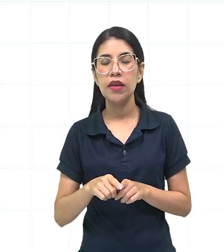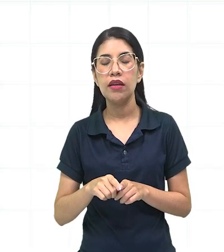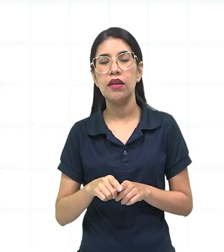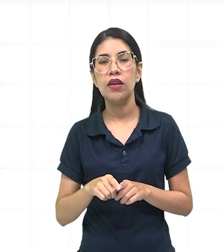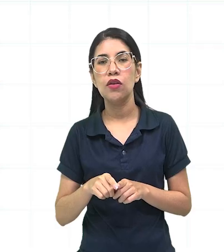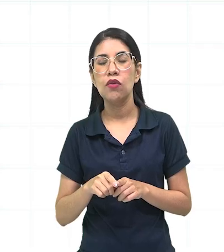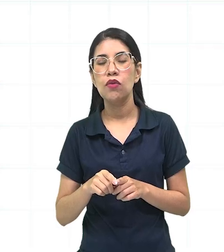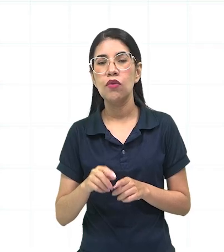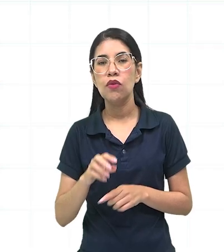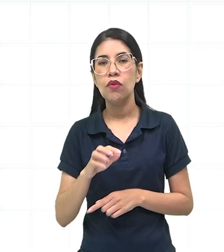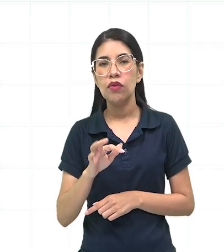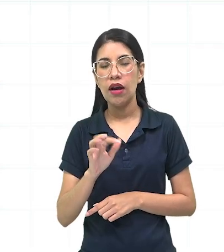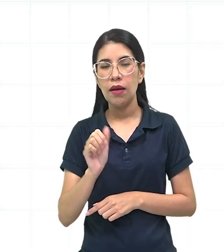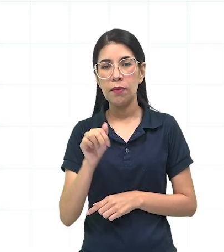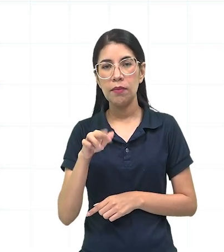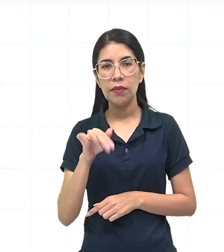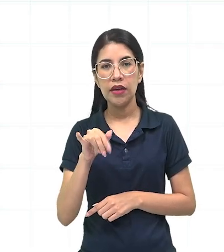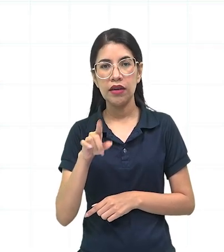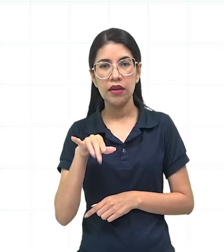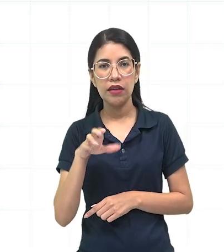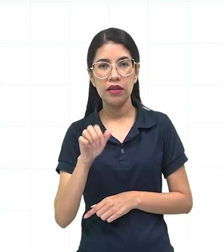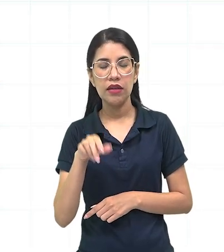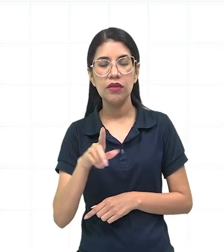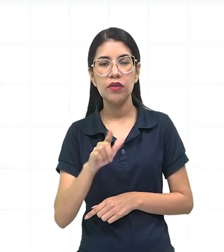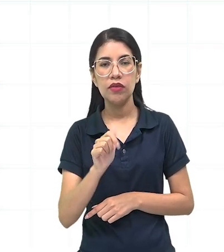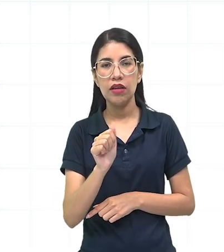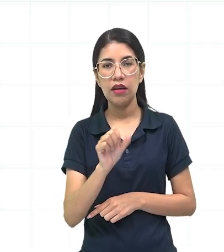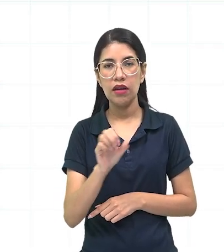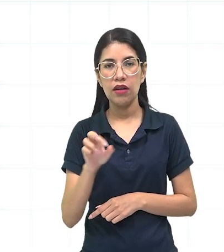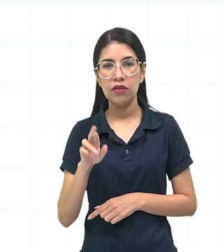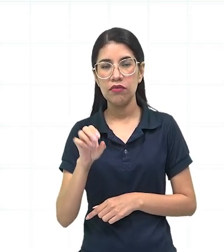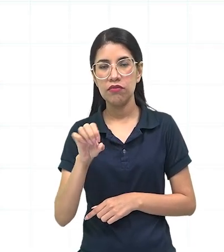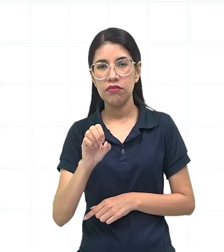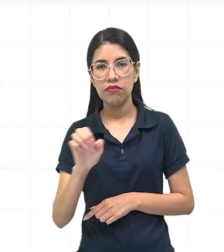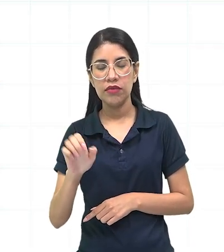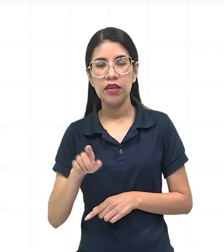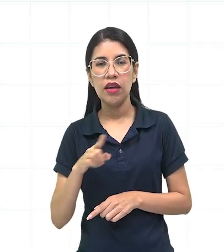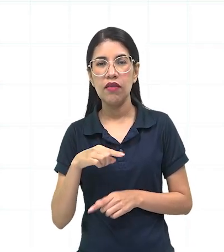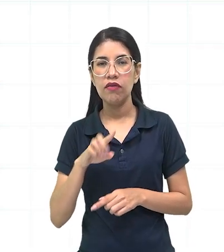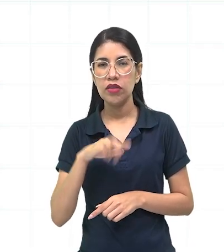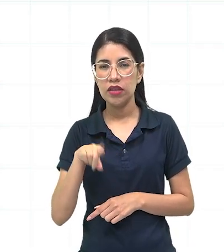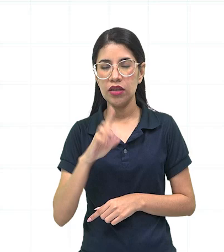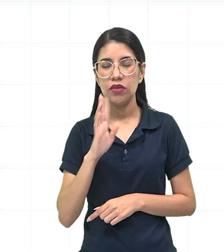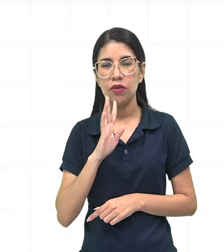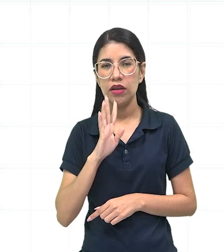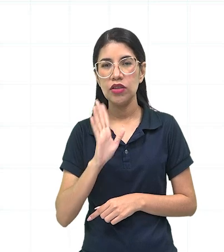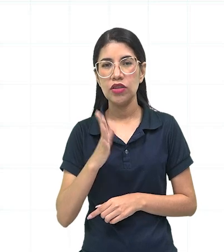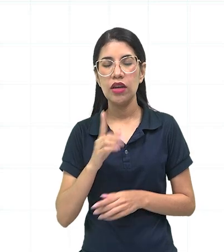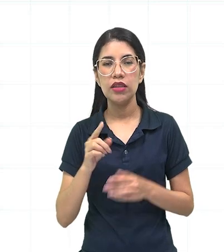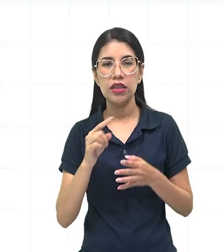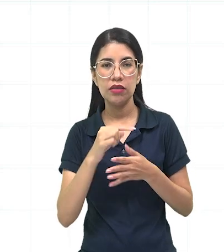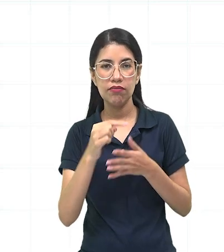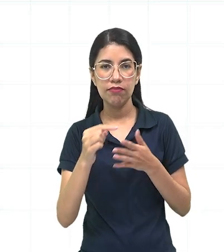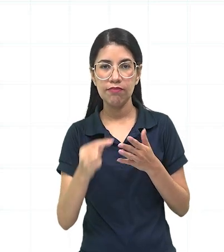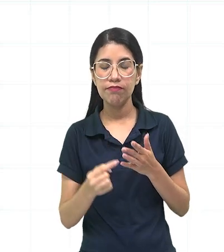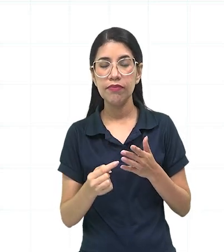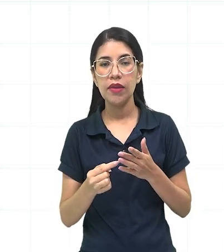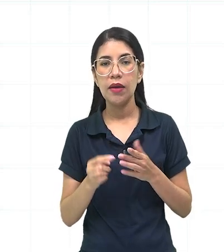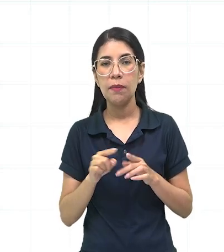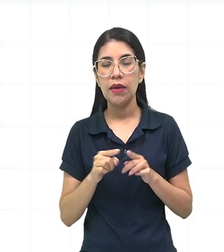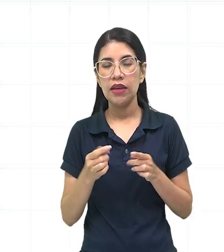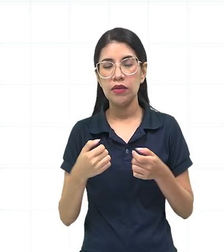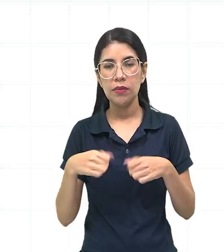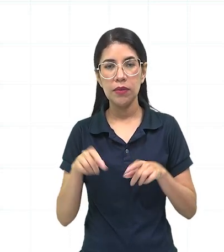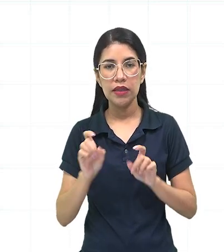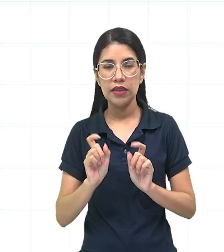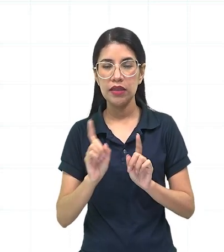futebol americano, o hóquei e o lacrosse. Eu não sei se vocês já ouviram falar dessas últimas modalidades. Se não, não se